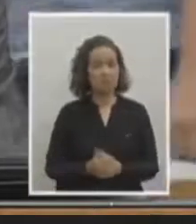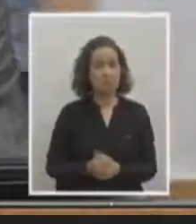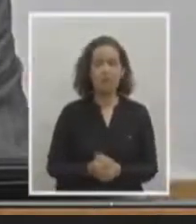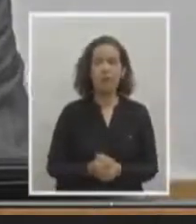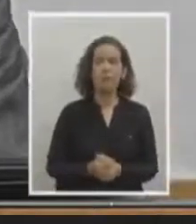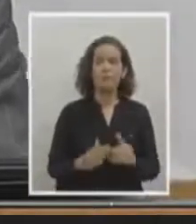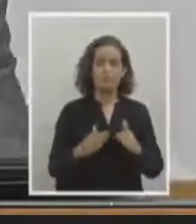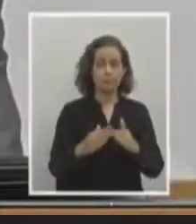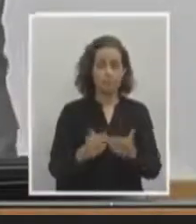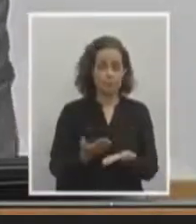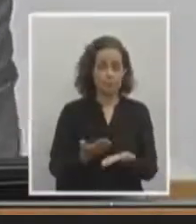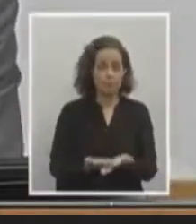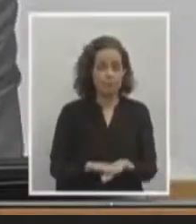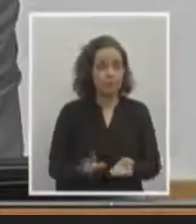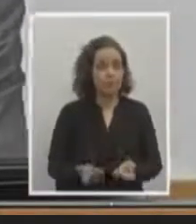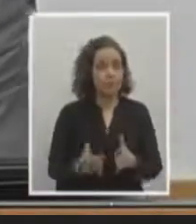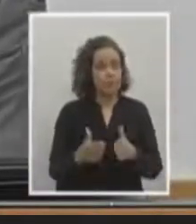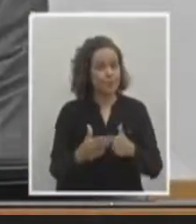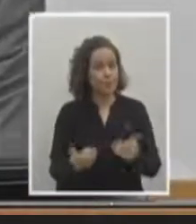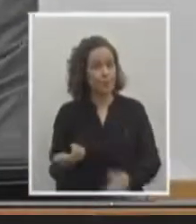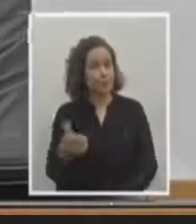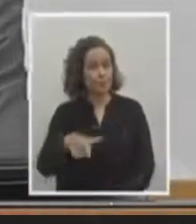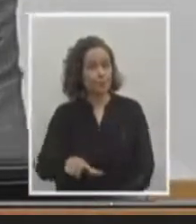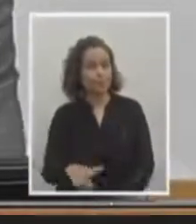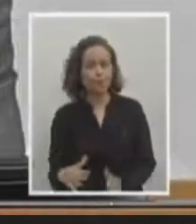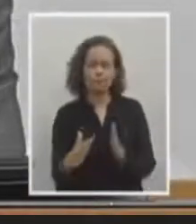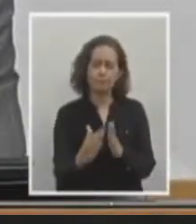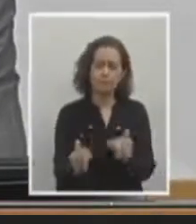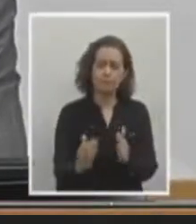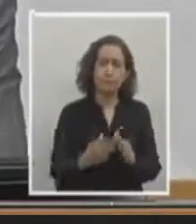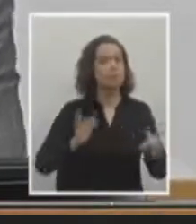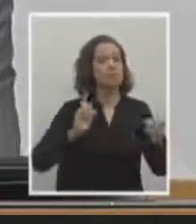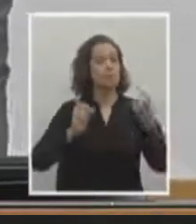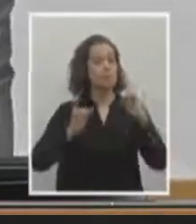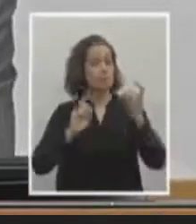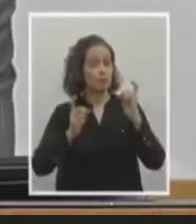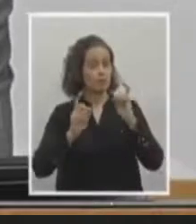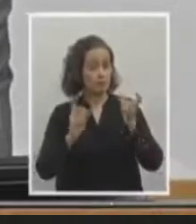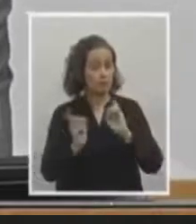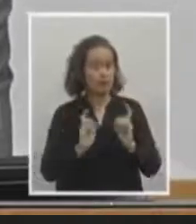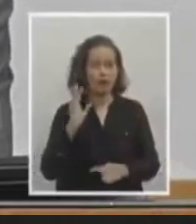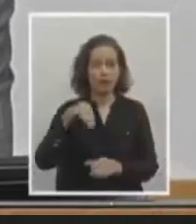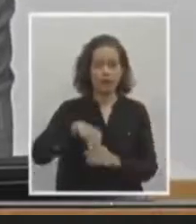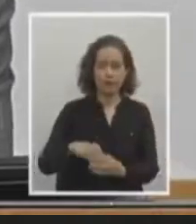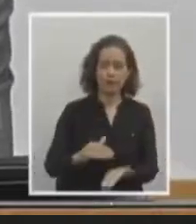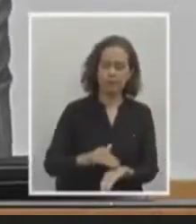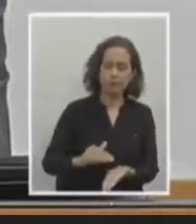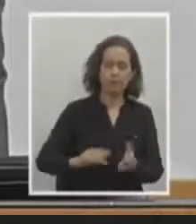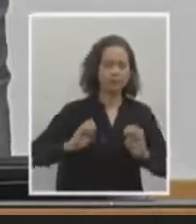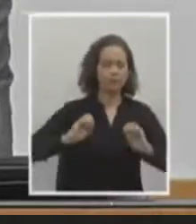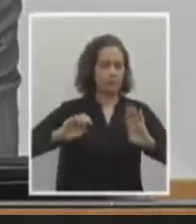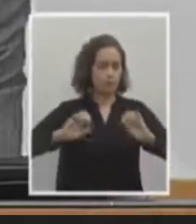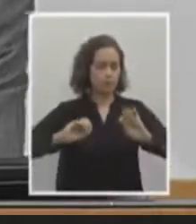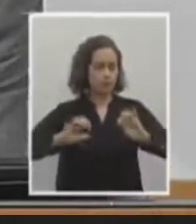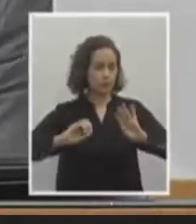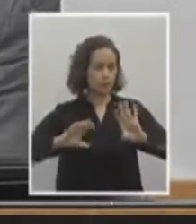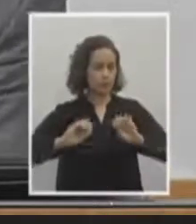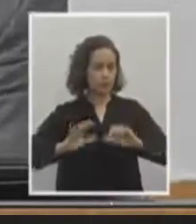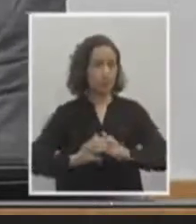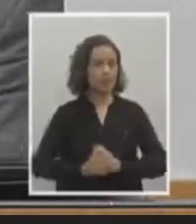encaminhamento para que a gente solicite uma reunião na Secretaria de Educação, faça isso